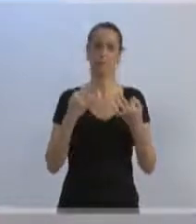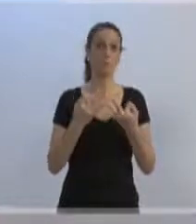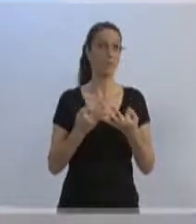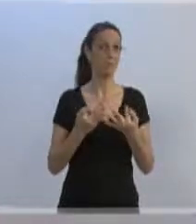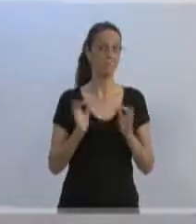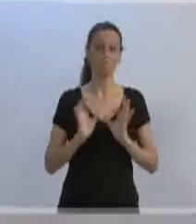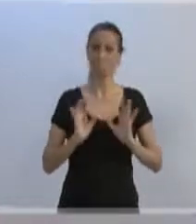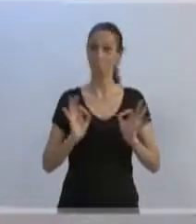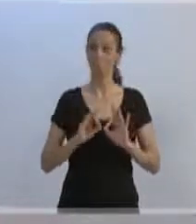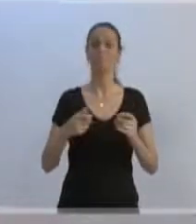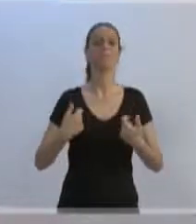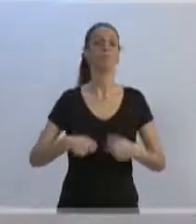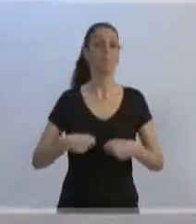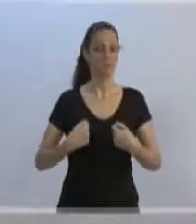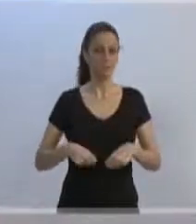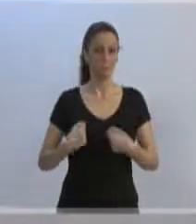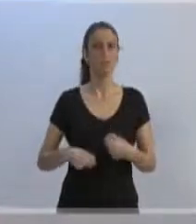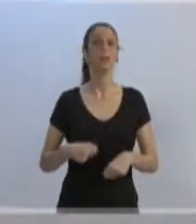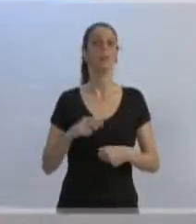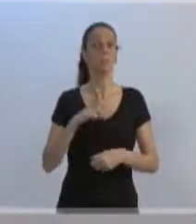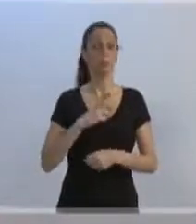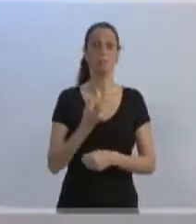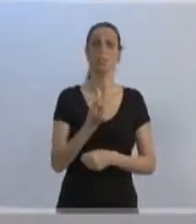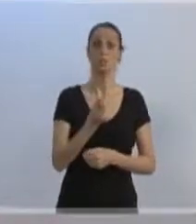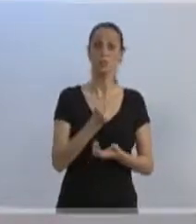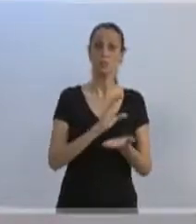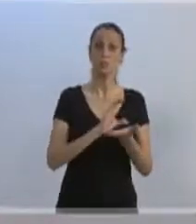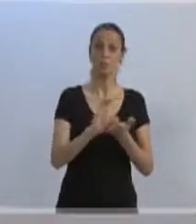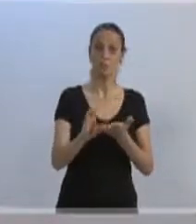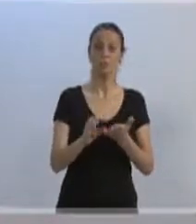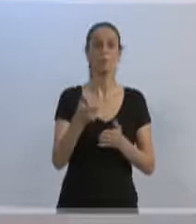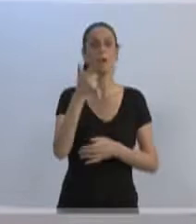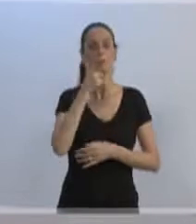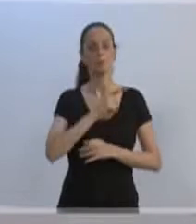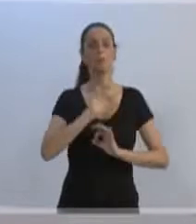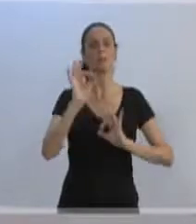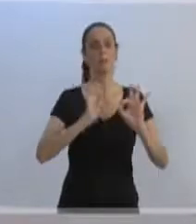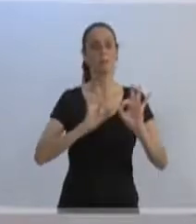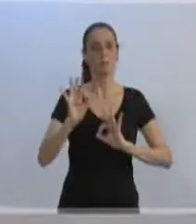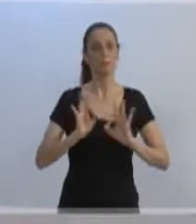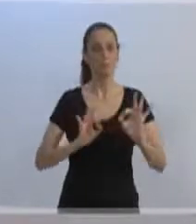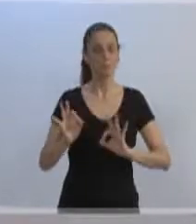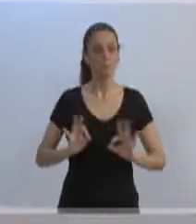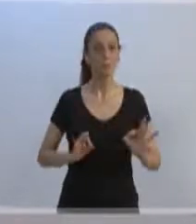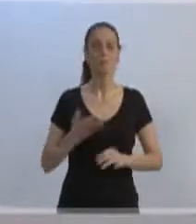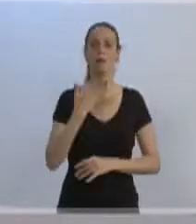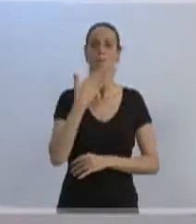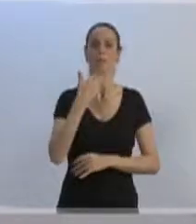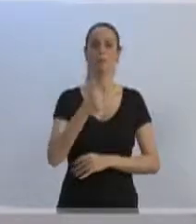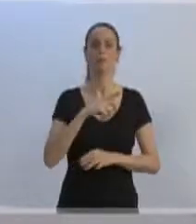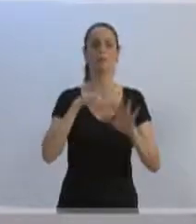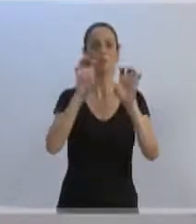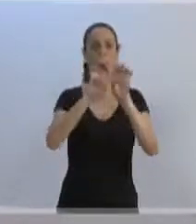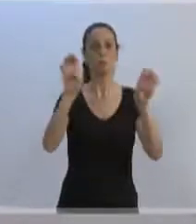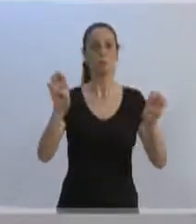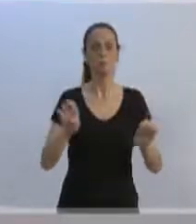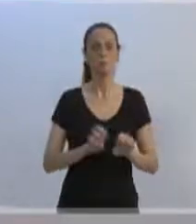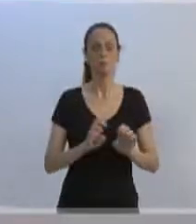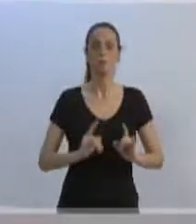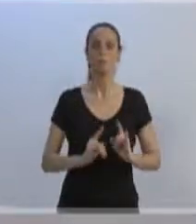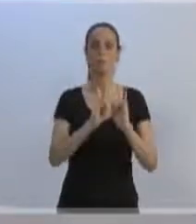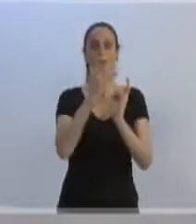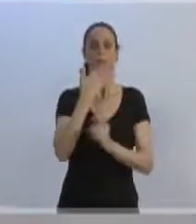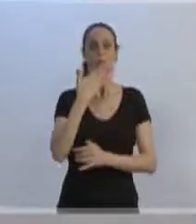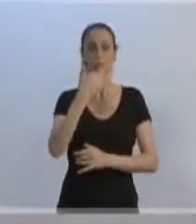portanto deveríamos sim de recursos inclusive para reformar aquelas que precisam de uma estrutura física mais